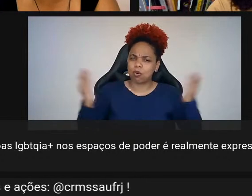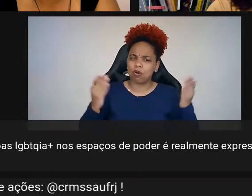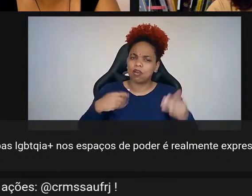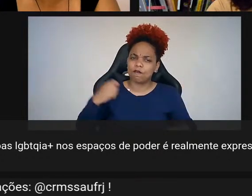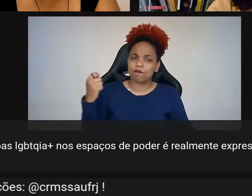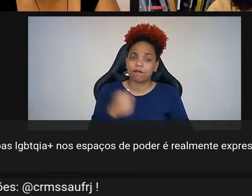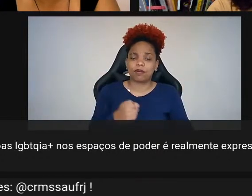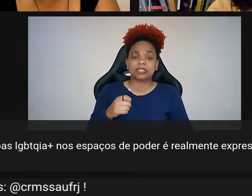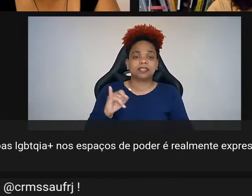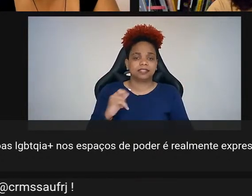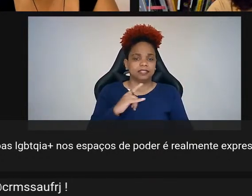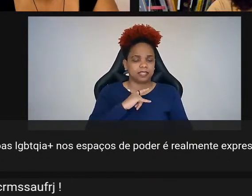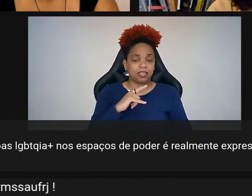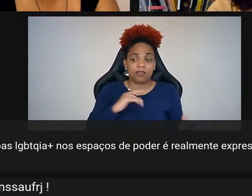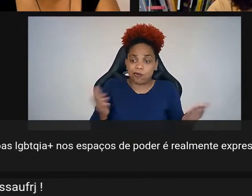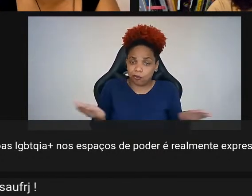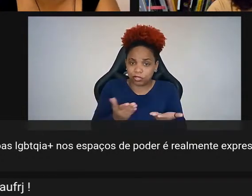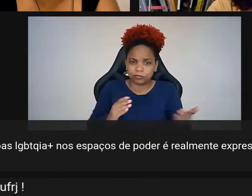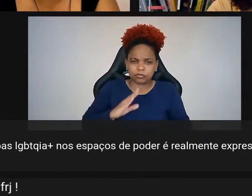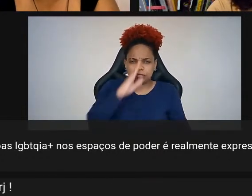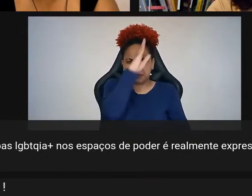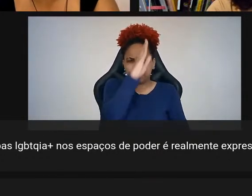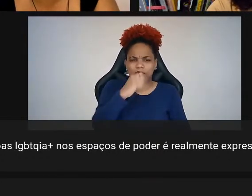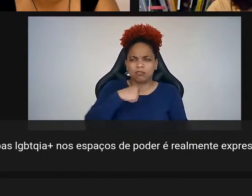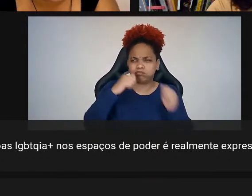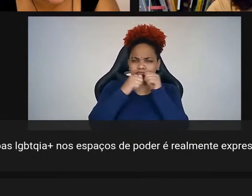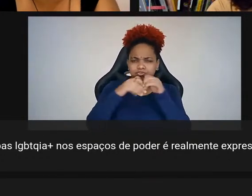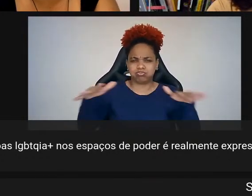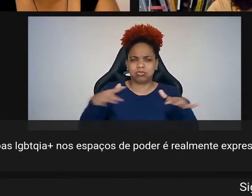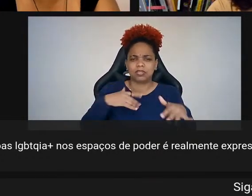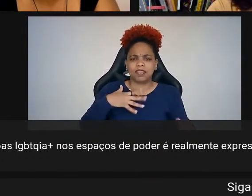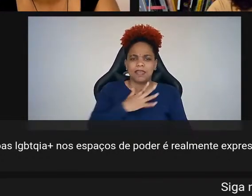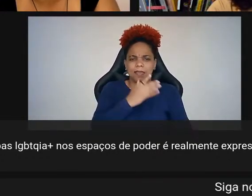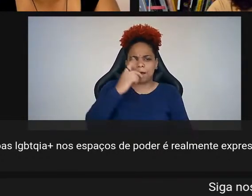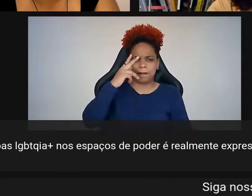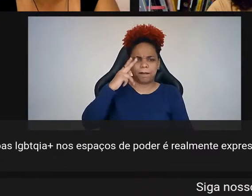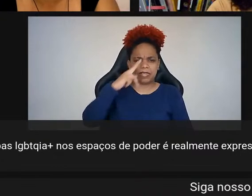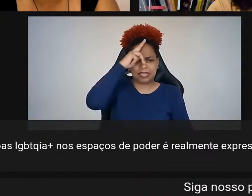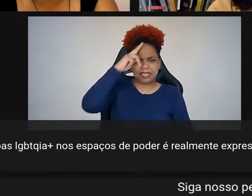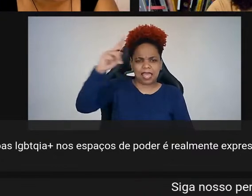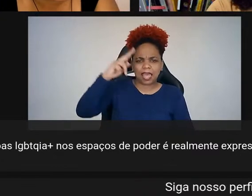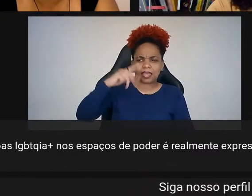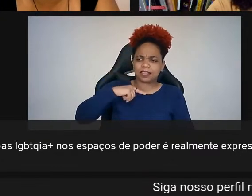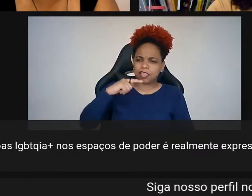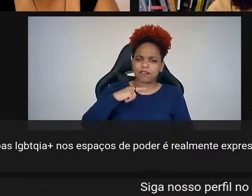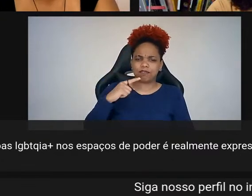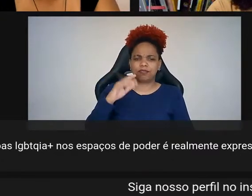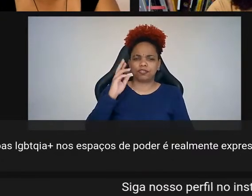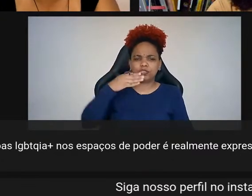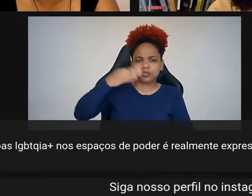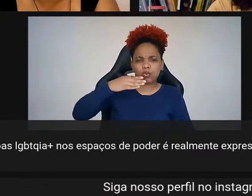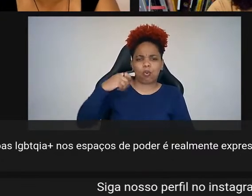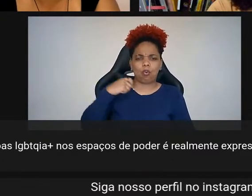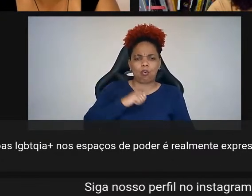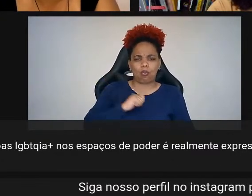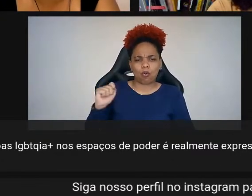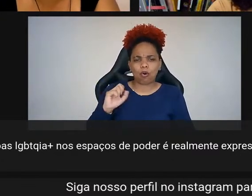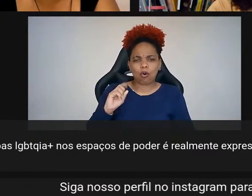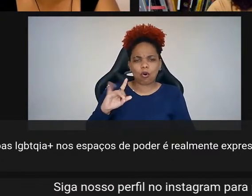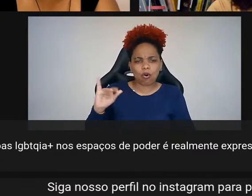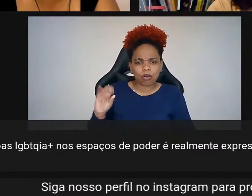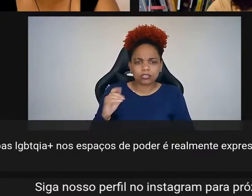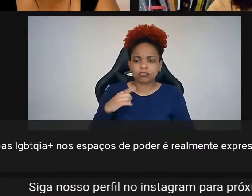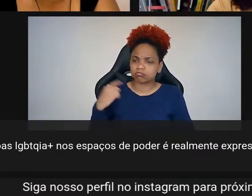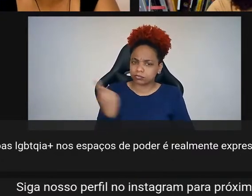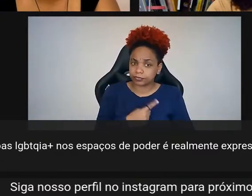lado, um bolsonarismo muito forte, militarizado, com narrativa de ódio, a gente precisa cada vez mais afirmar